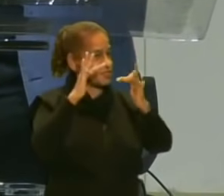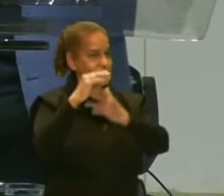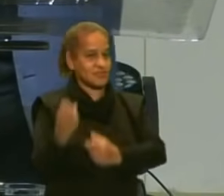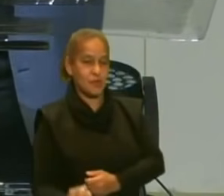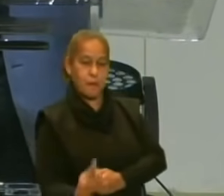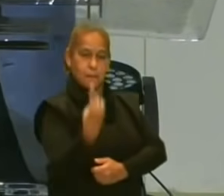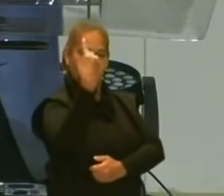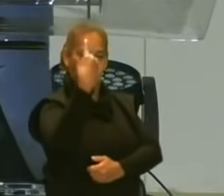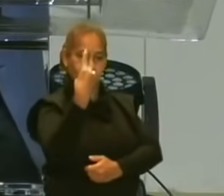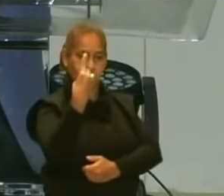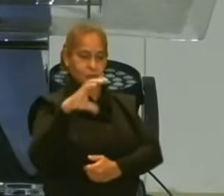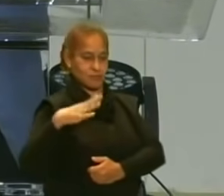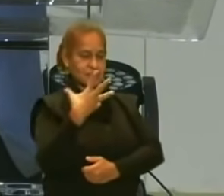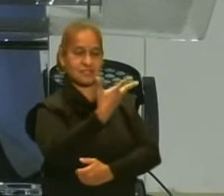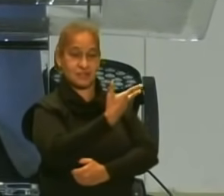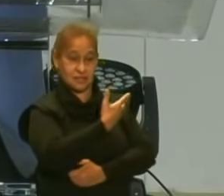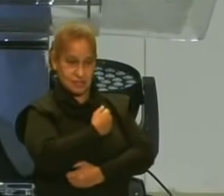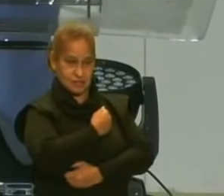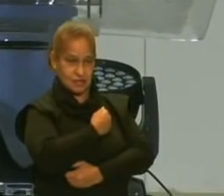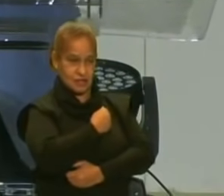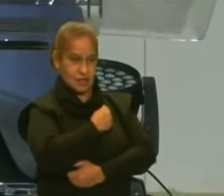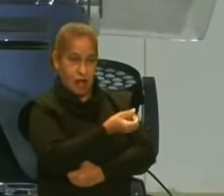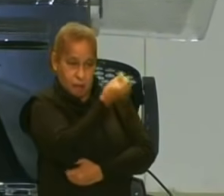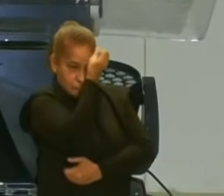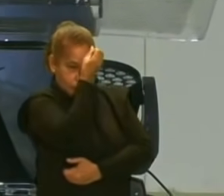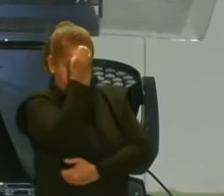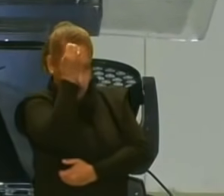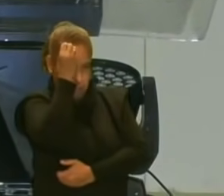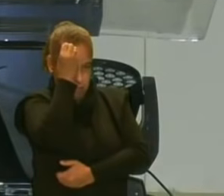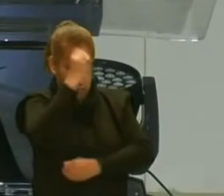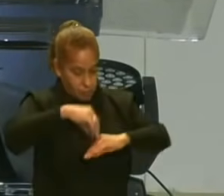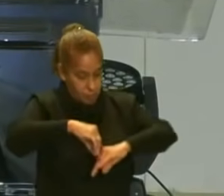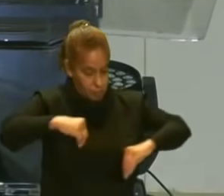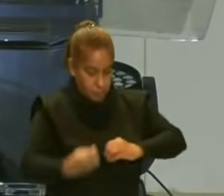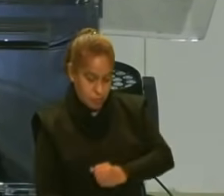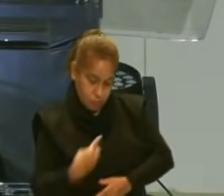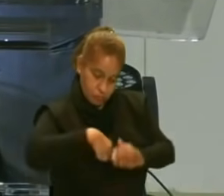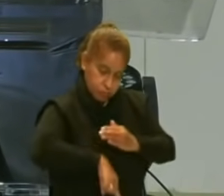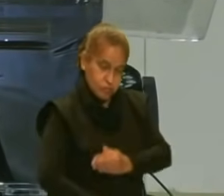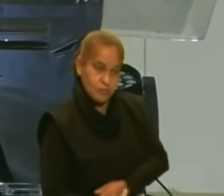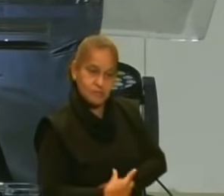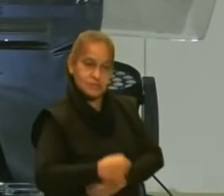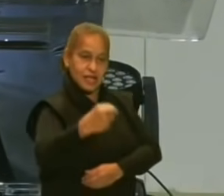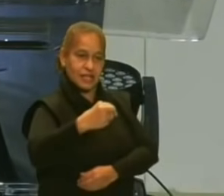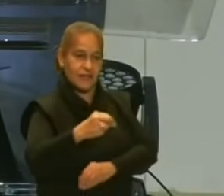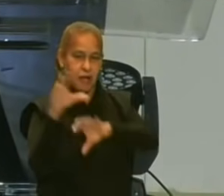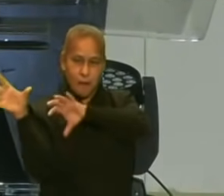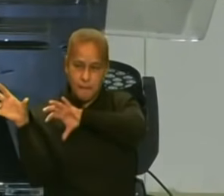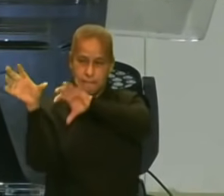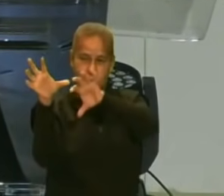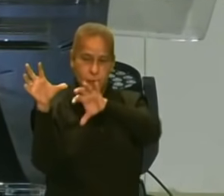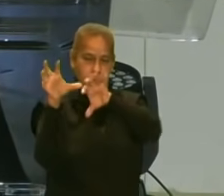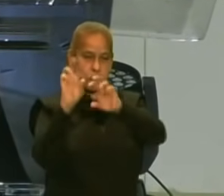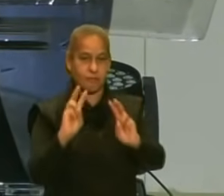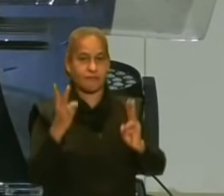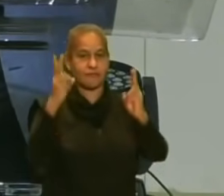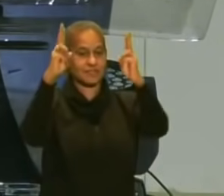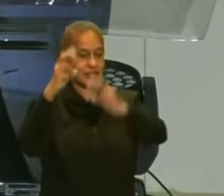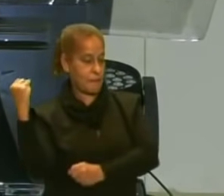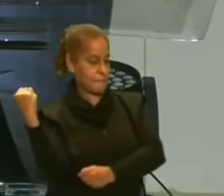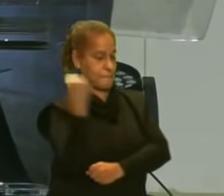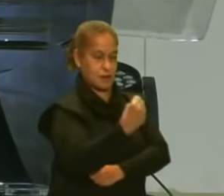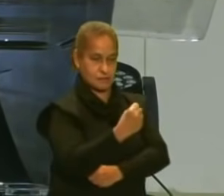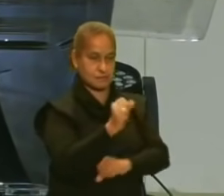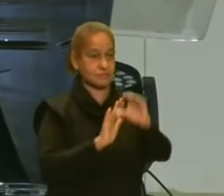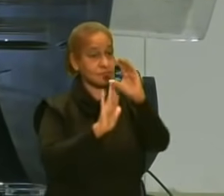Salvador, a besta que vem do abismo os atacará, e irá vencê-los e matá-los. E no